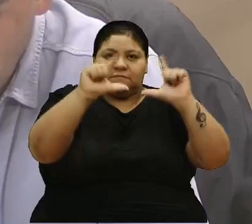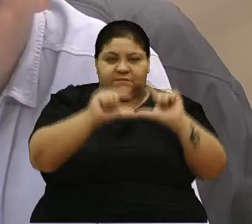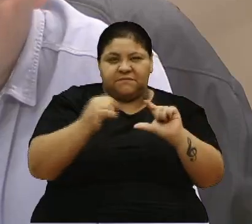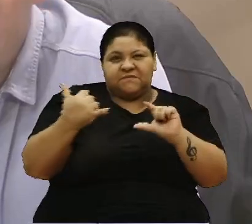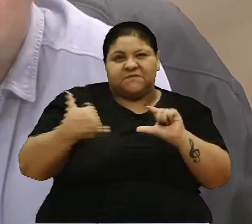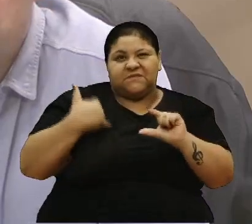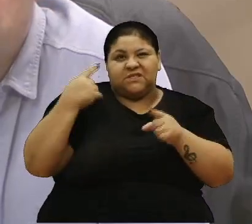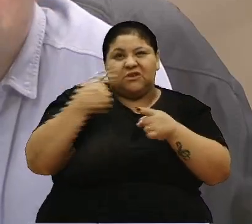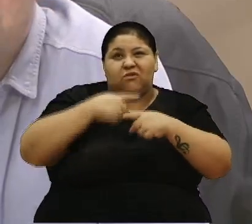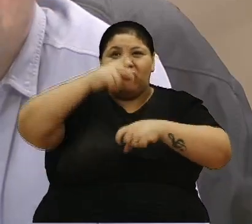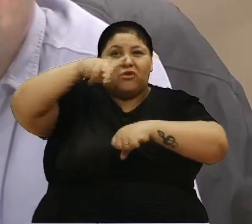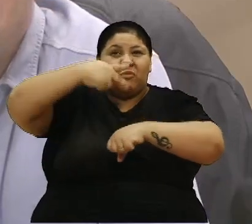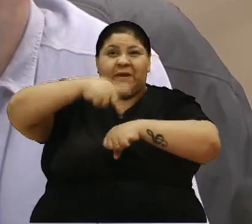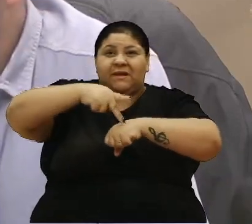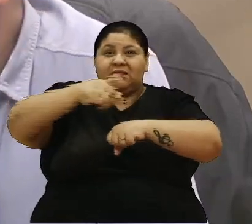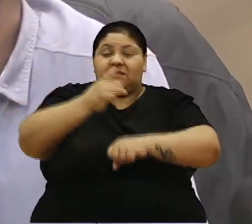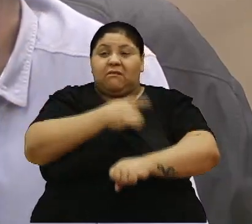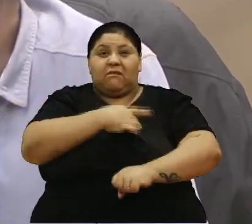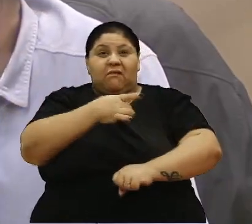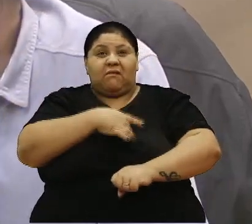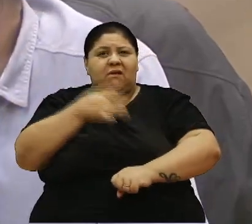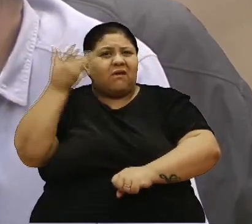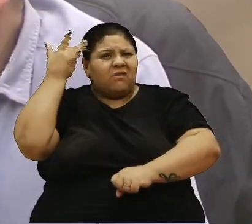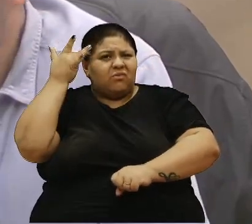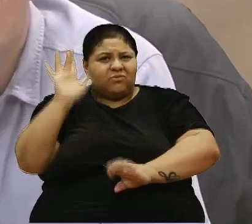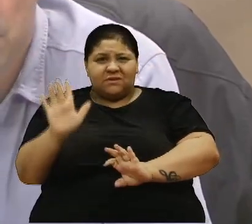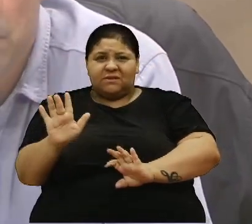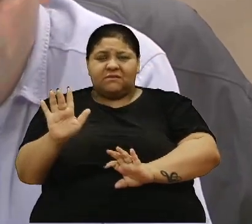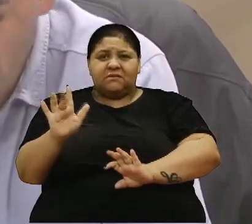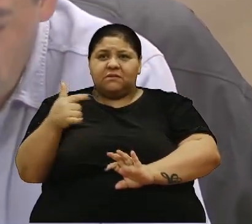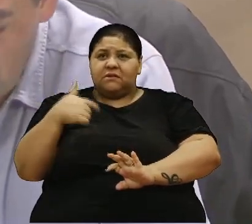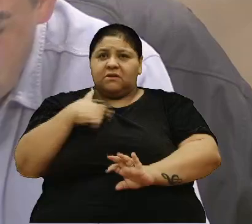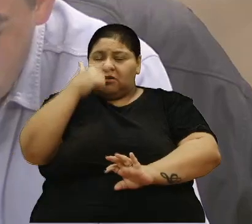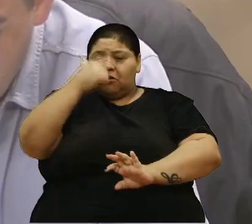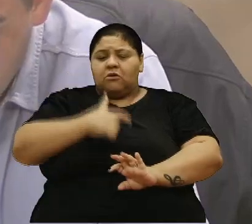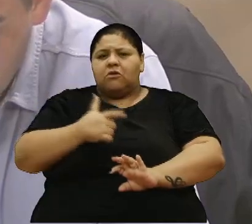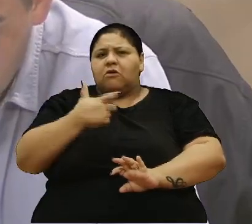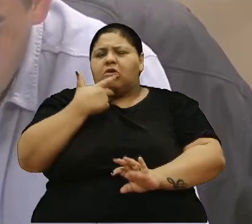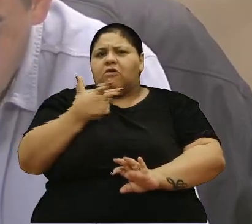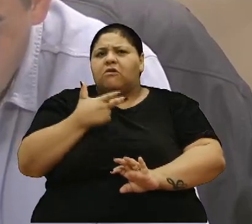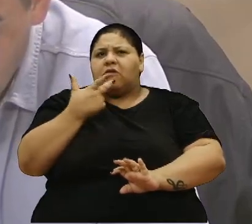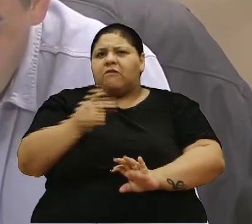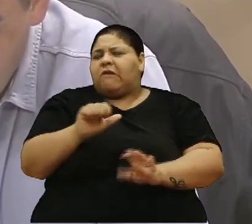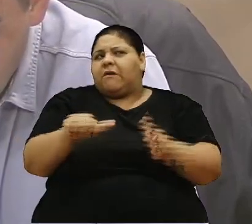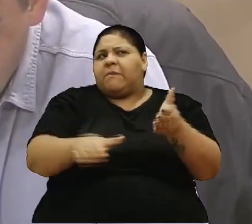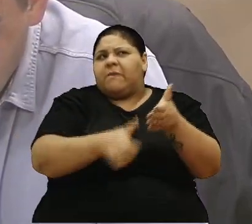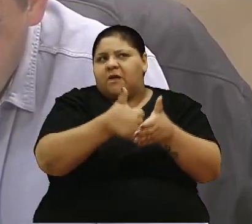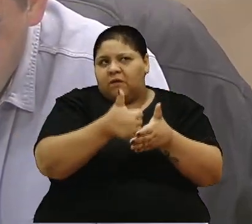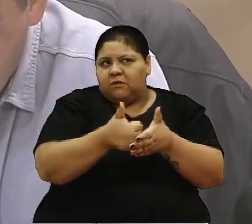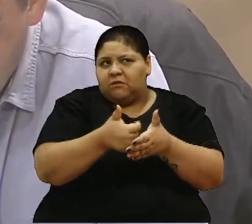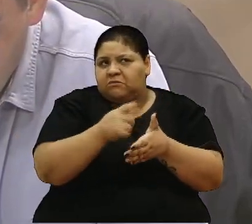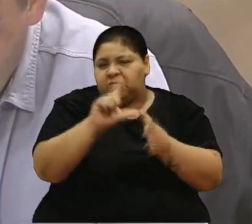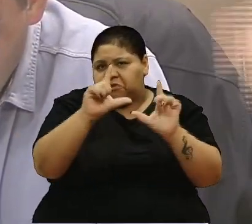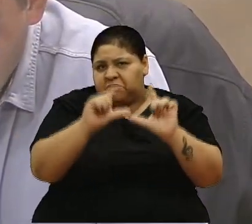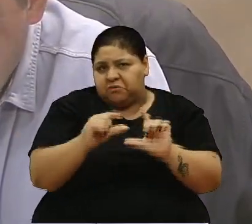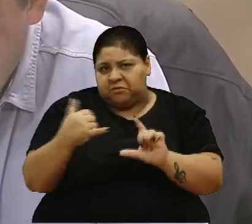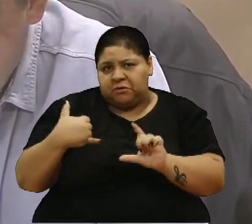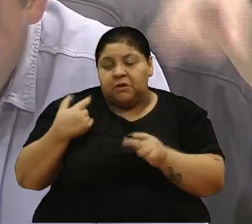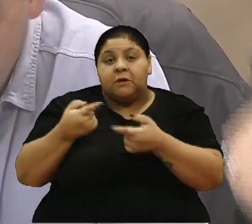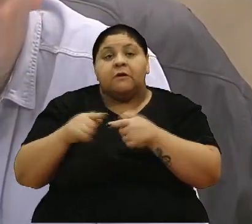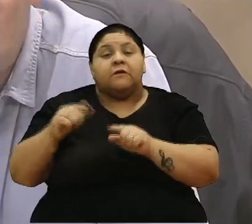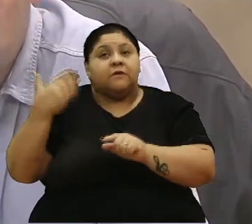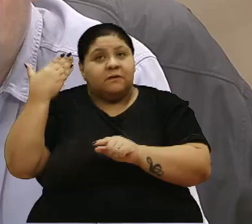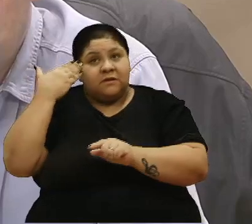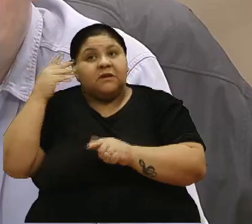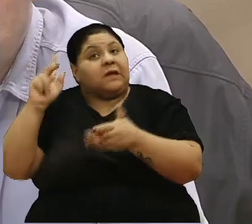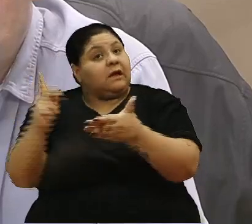maioridade? Porque o país está apavorado. E eu não sei, sinceramente, eu não sou alguém aqui para ter certeza que vai melhorar se nós reduzir. Eu não sei. Mas o que eu sei é que